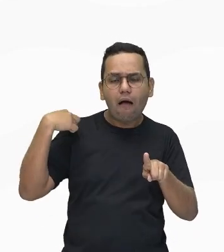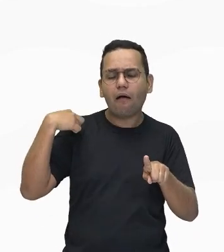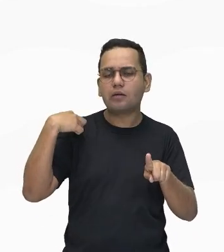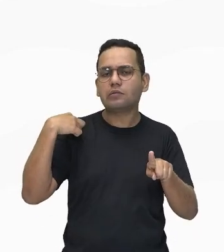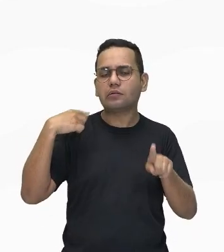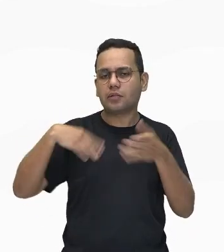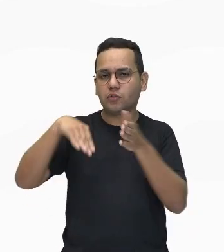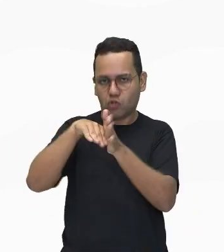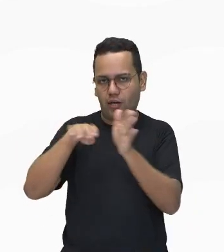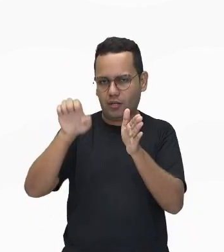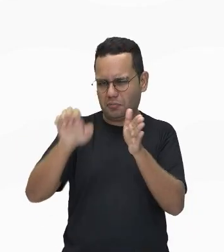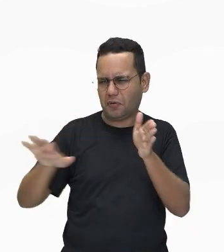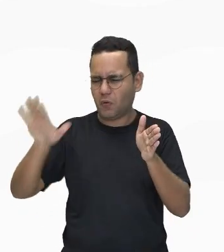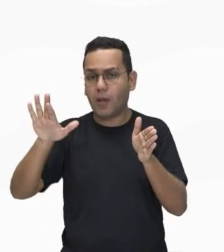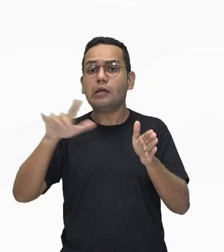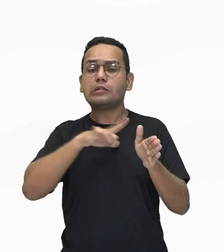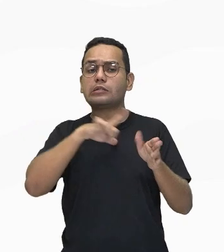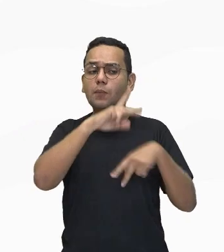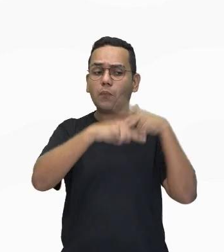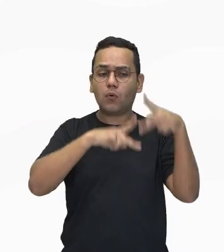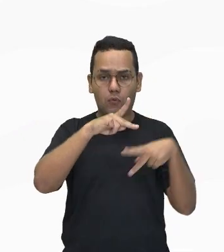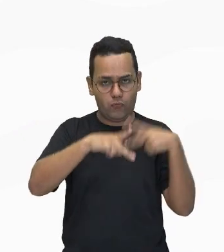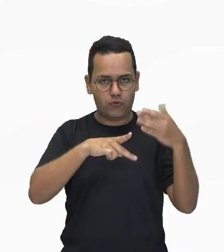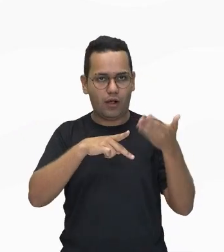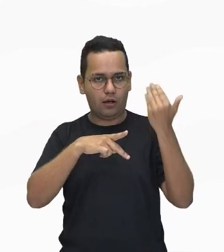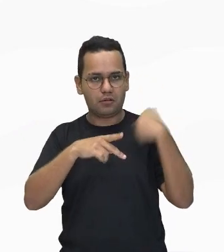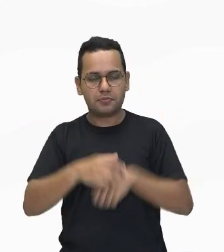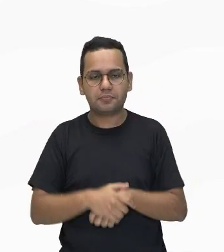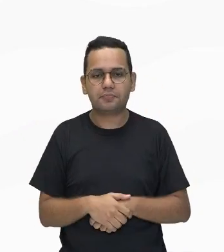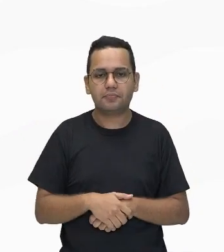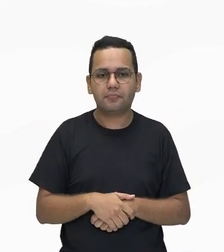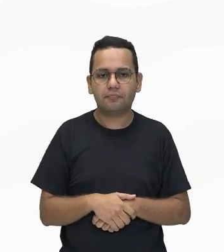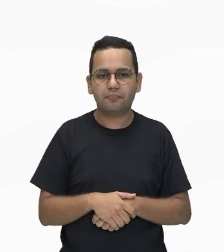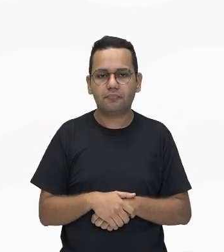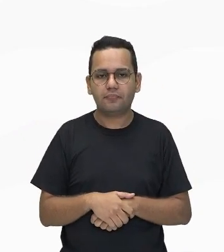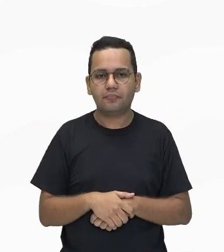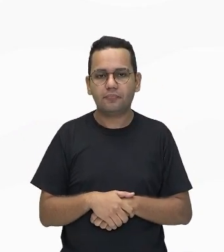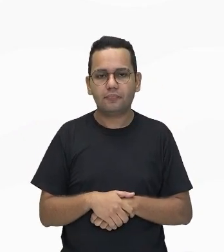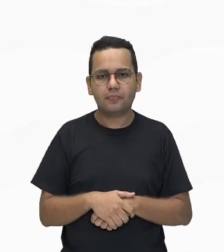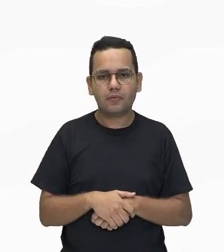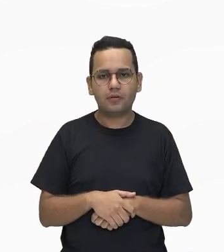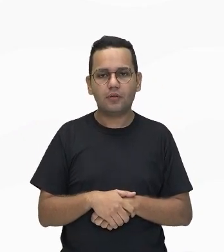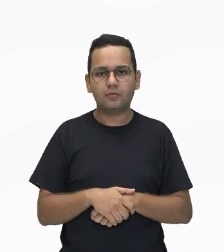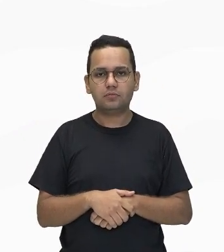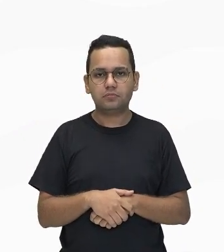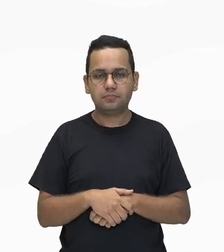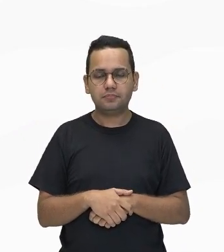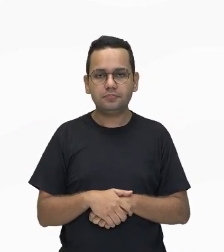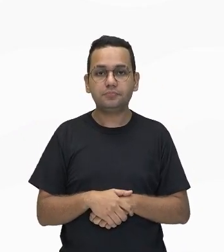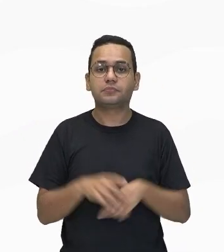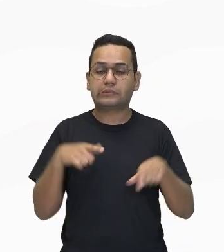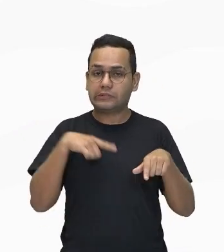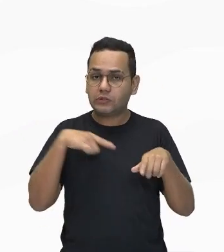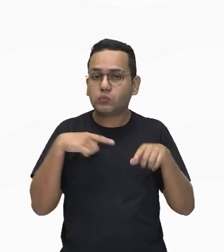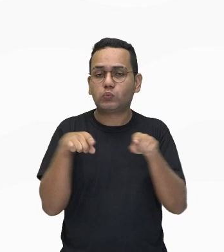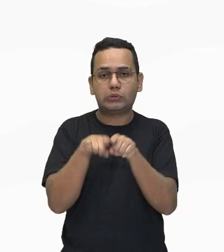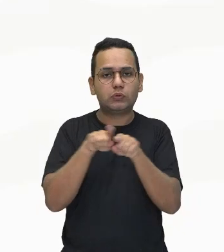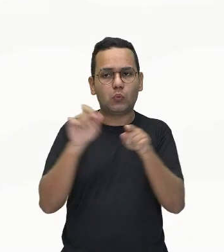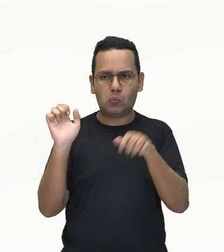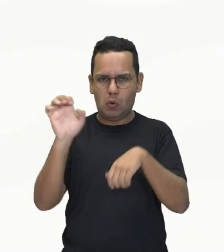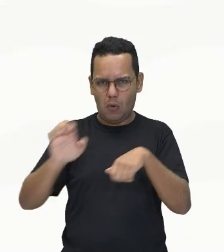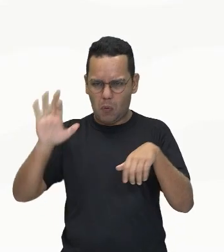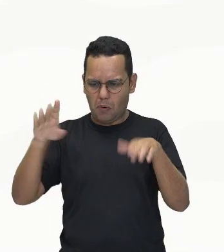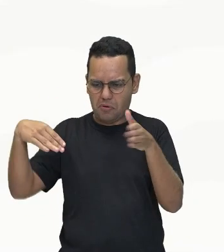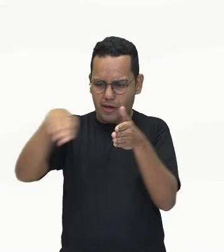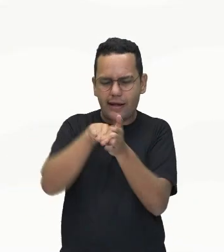Então nós temos aqui uma diversidade muito grande até de grupos étnicos, até que os europeus chegaram, né, e dizimaram quase todos. Mais de